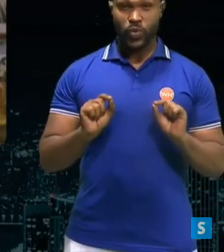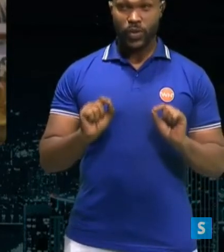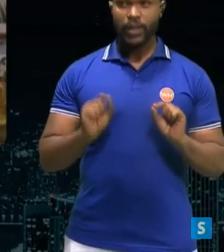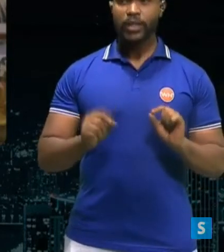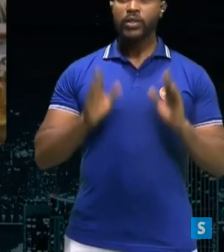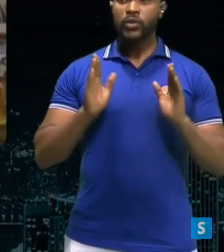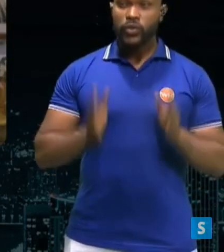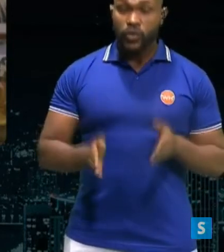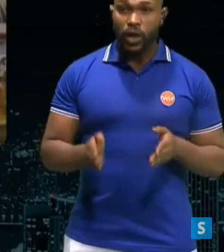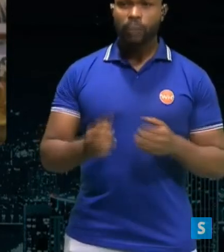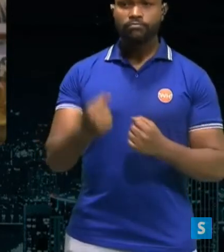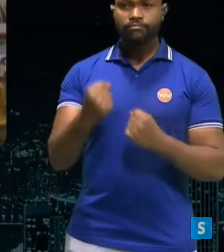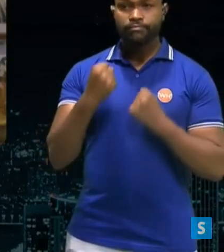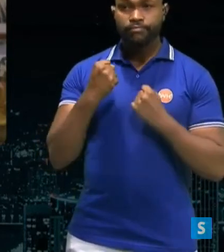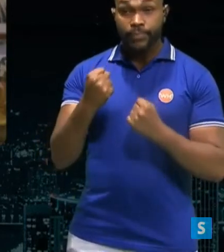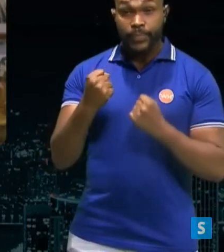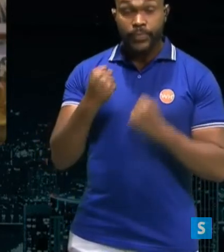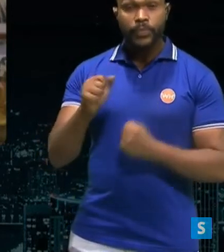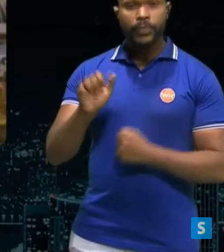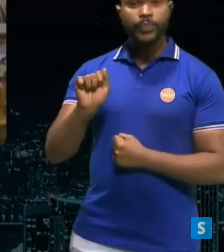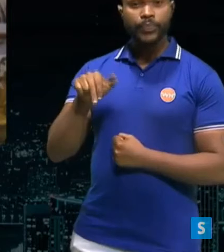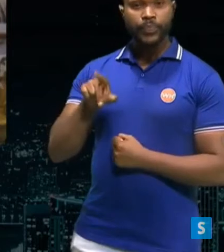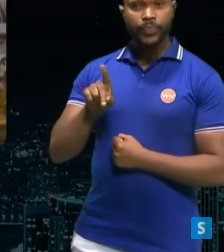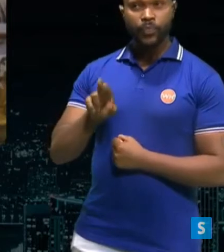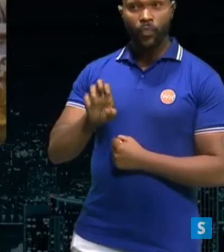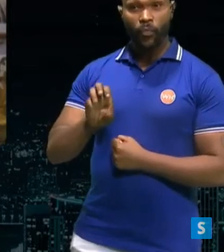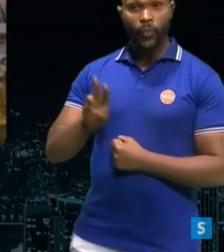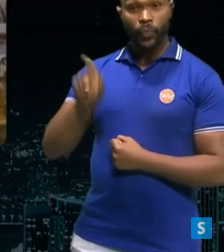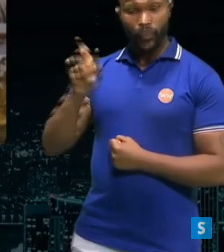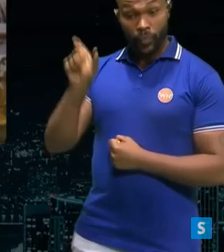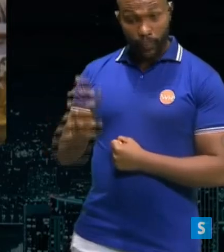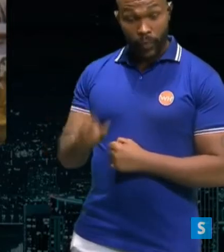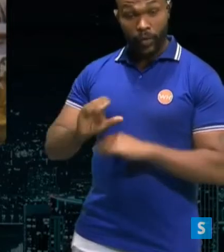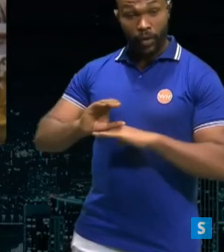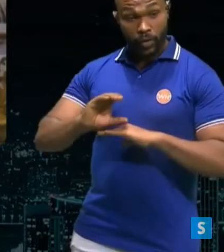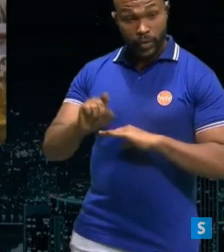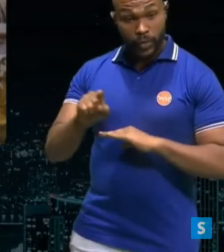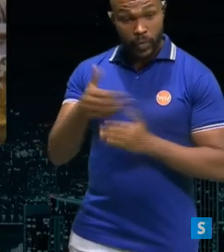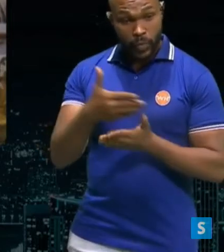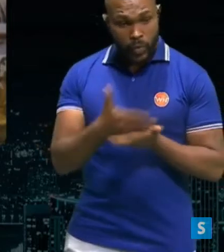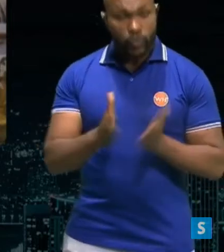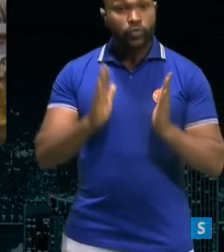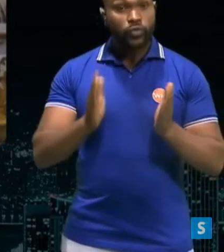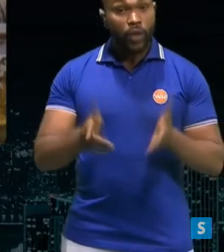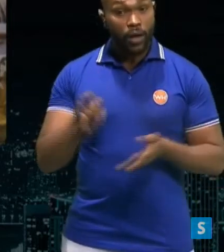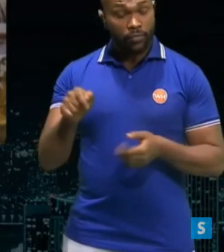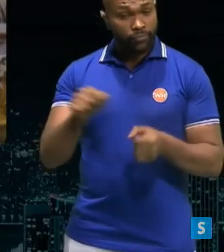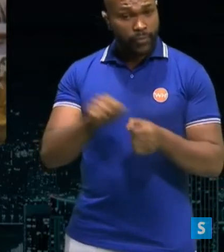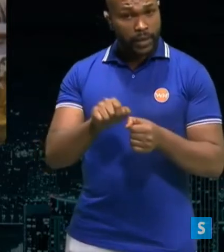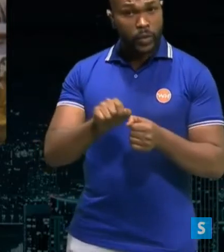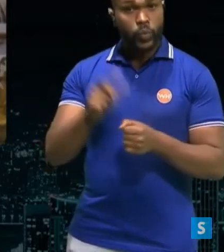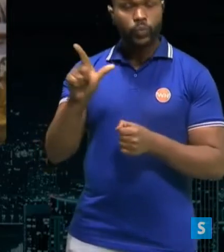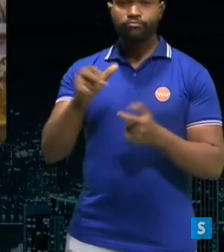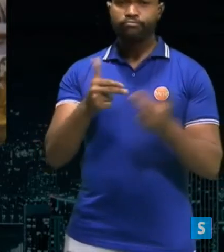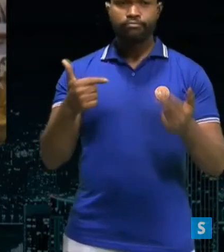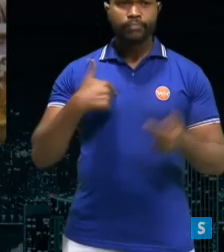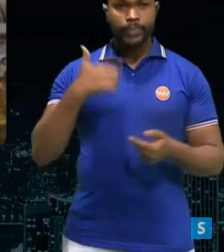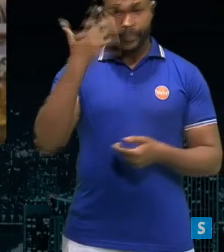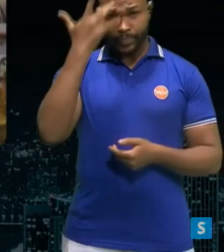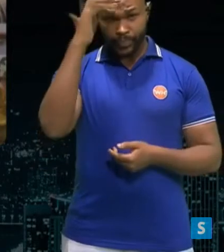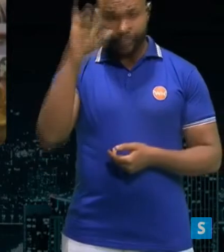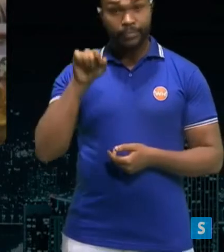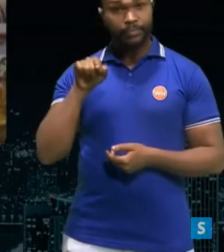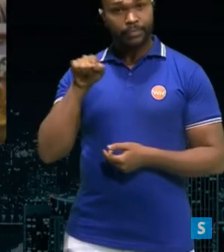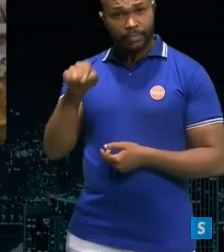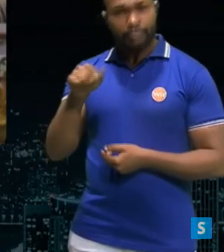os pontos fortes do evento como investidor Ele nasceu para isso é que ele tava fazendo outra coisa não sei porque porque